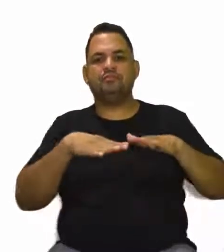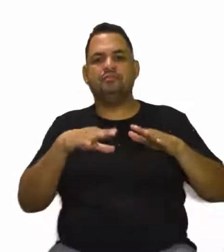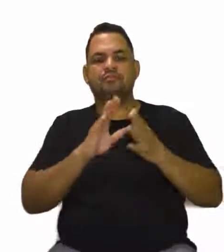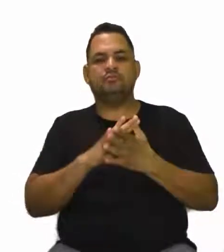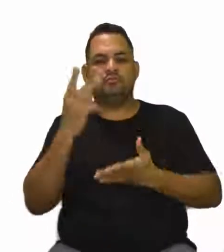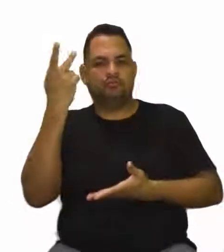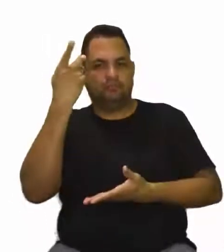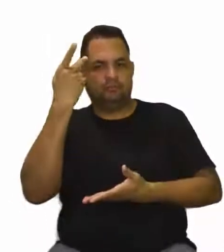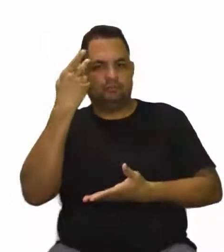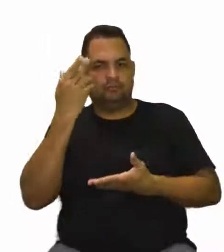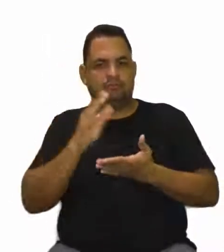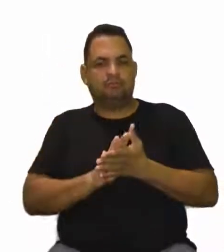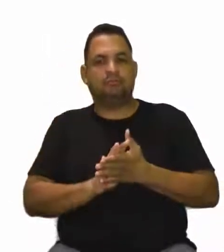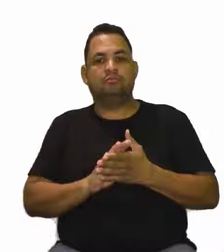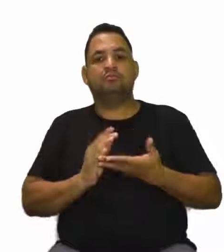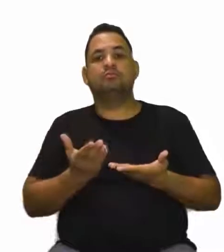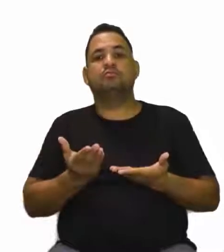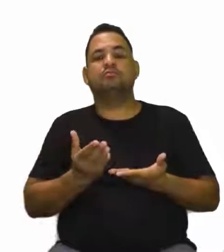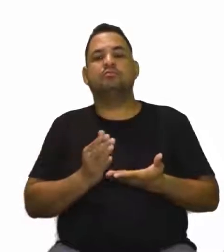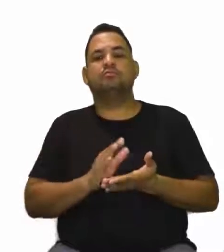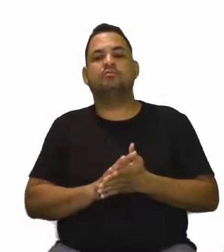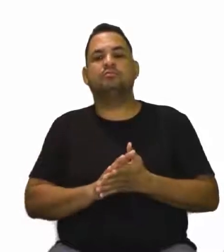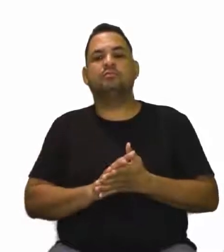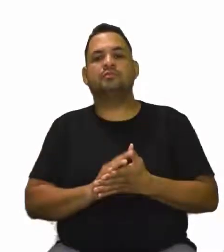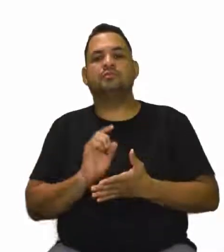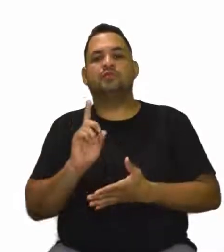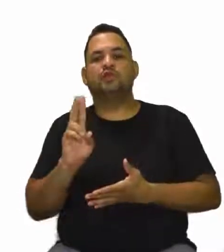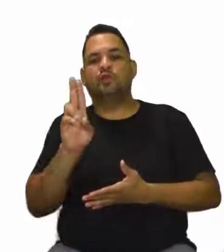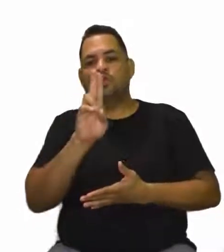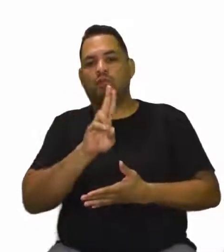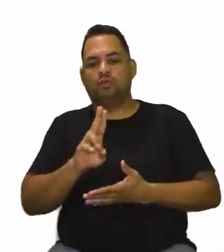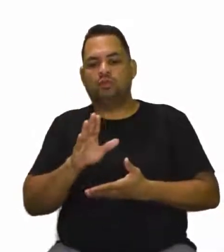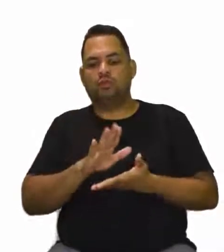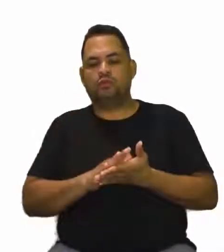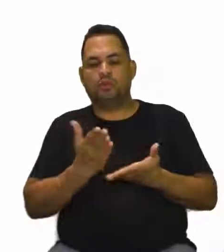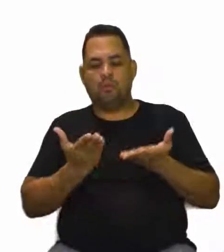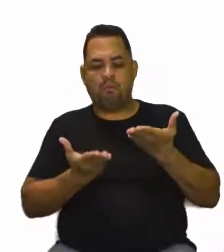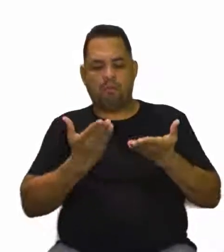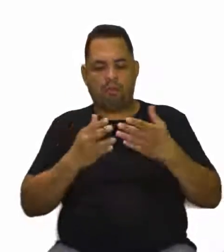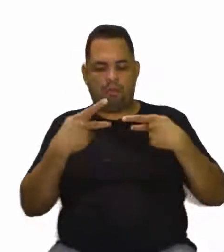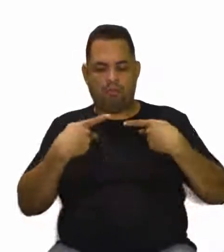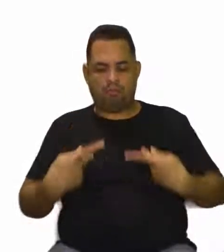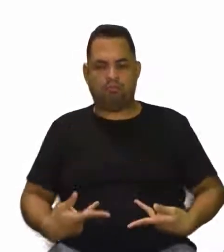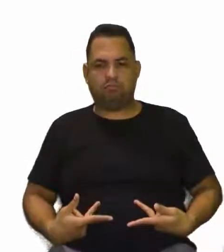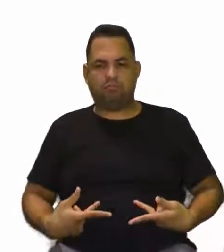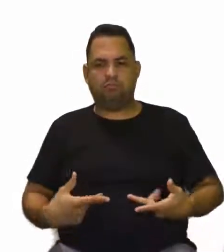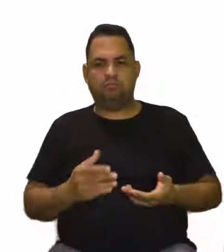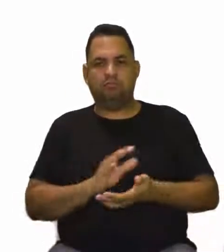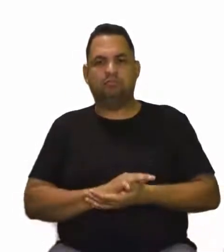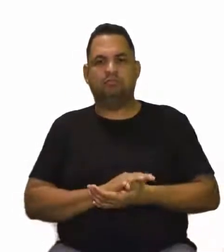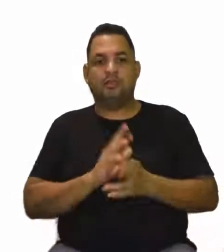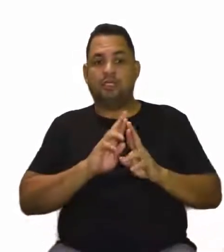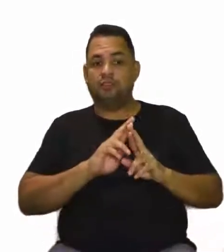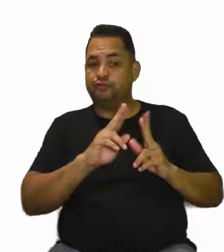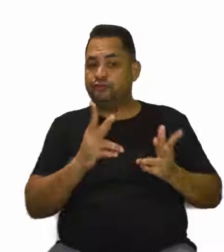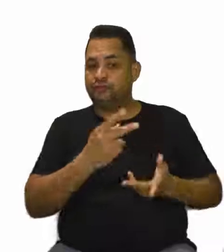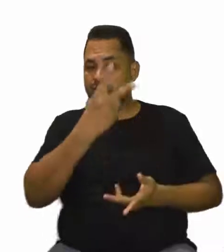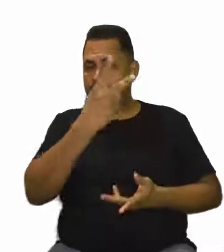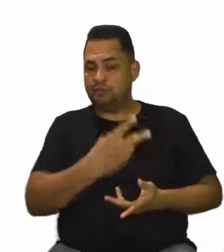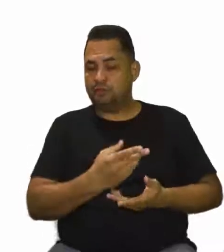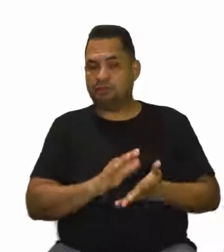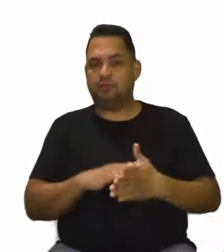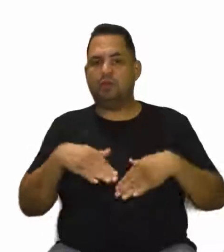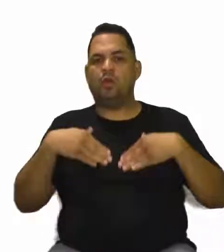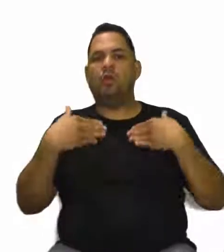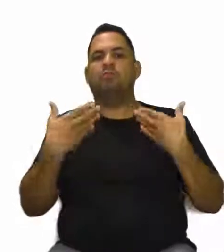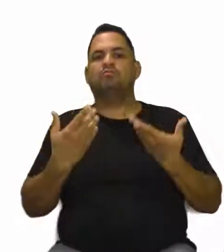naturais, só que ele só usa o peso do próprio corpo. E aqui está a grande diferença.